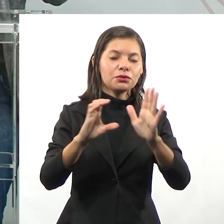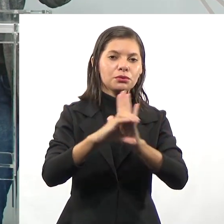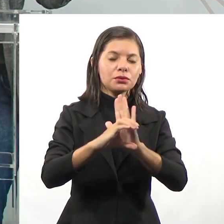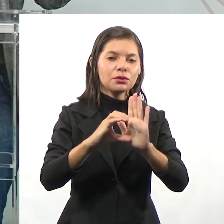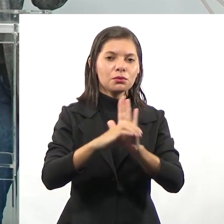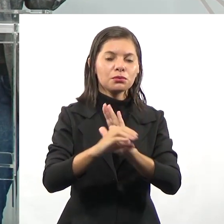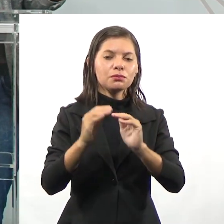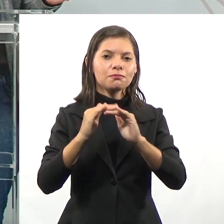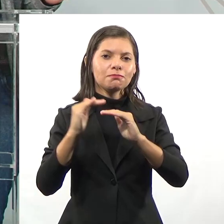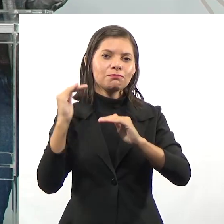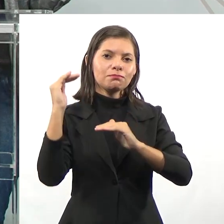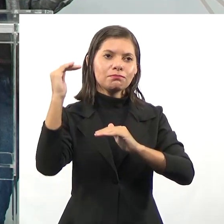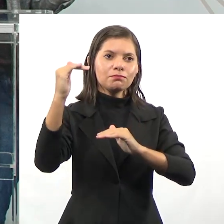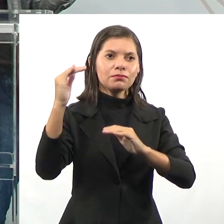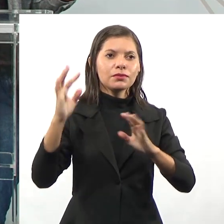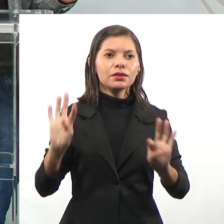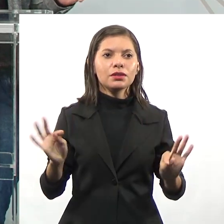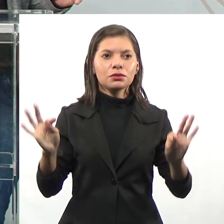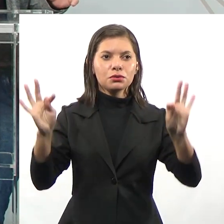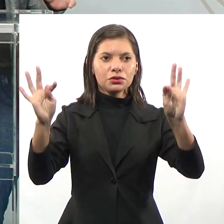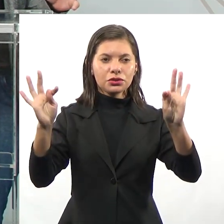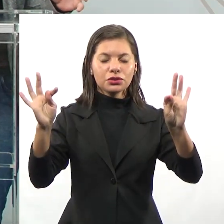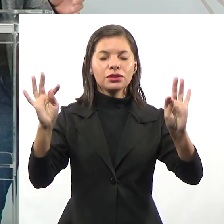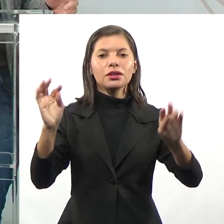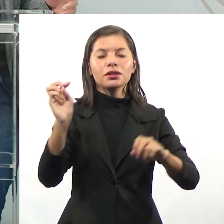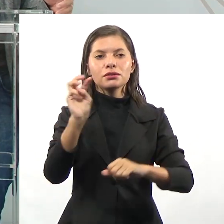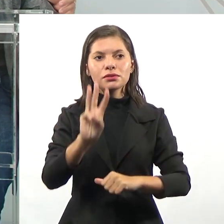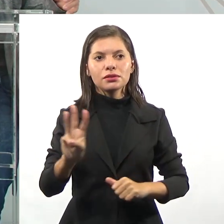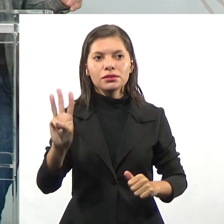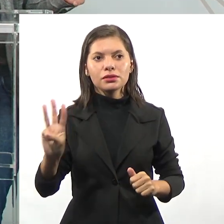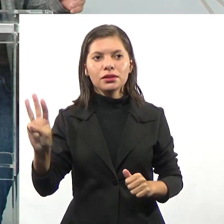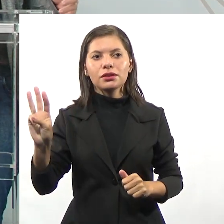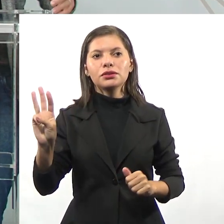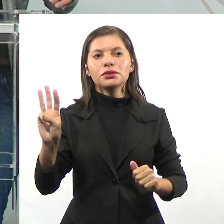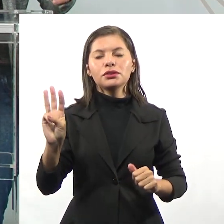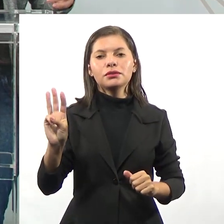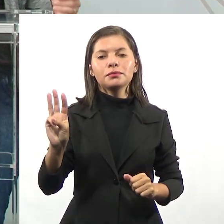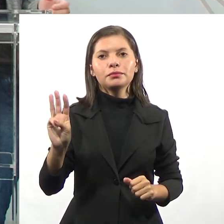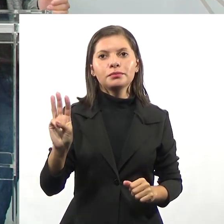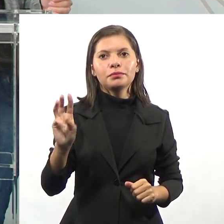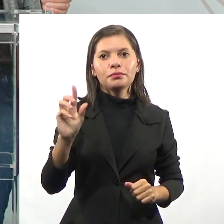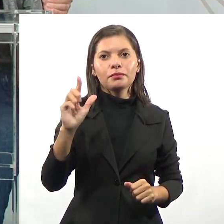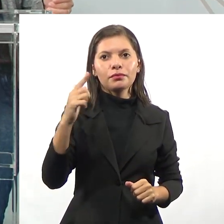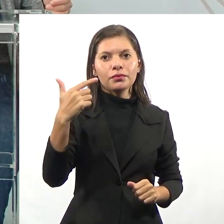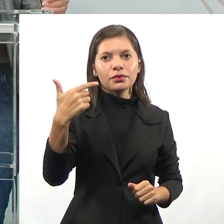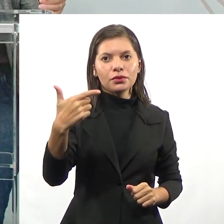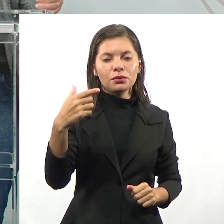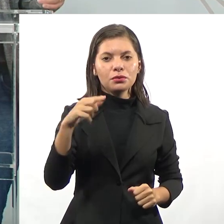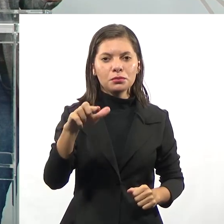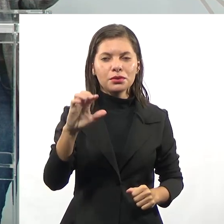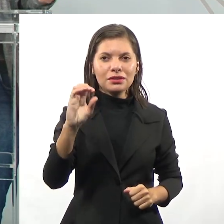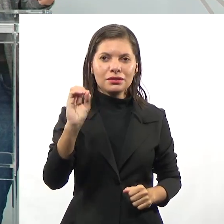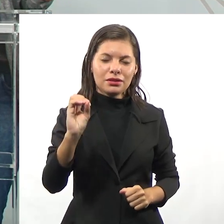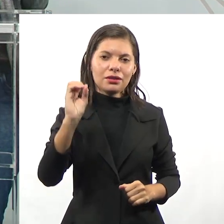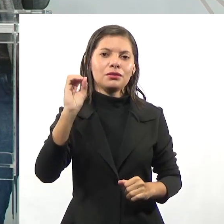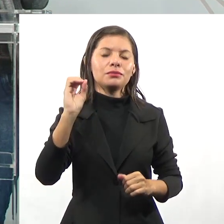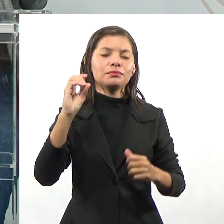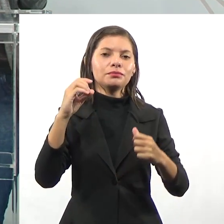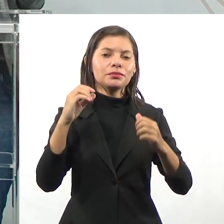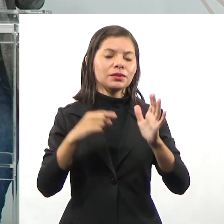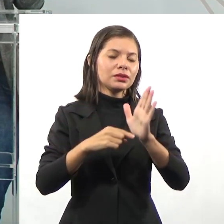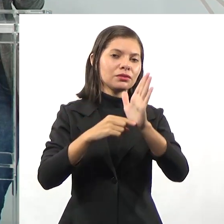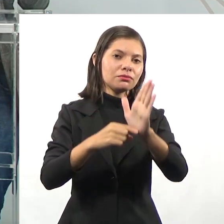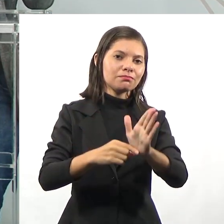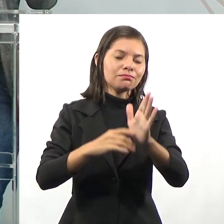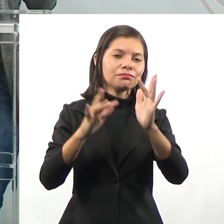avanço dessa tecnologia. E aí a gente cita, por exemplo, sites da Web 2.0, que já permite interação, e essa interação pode